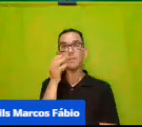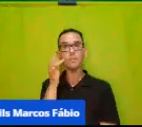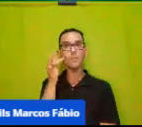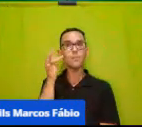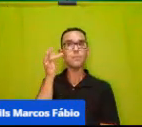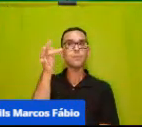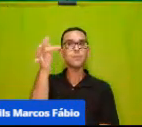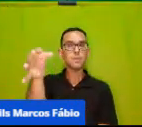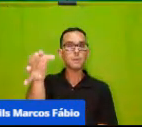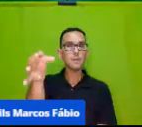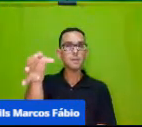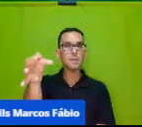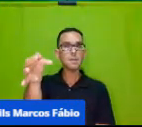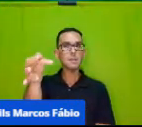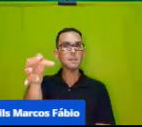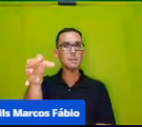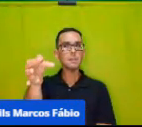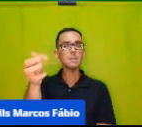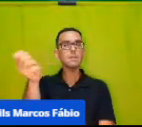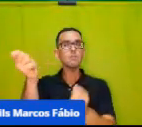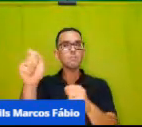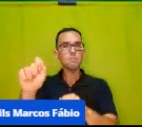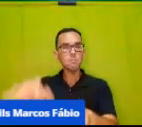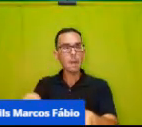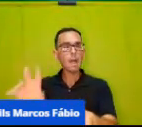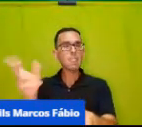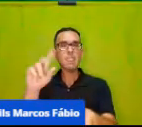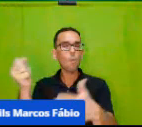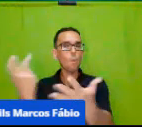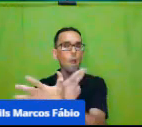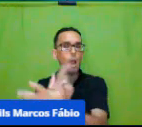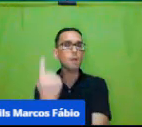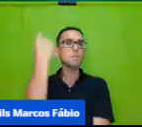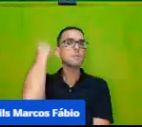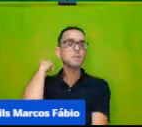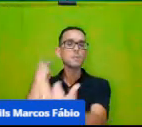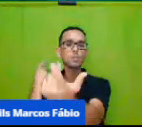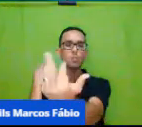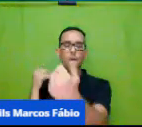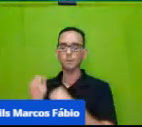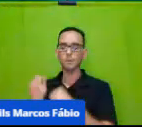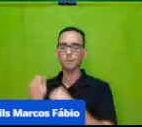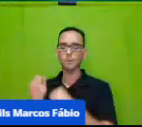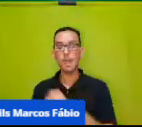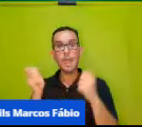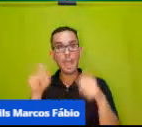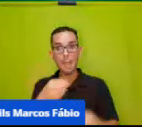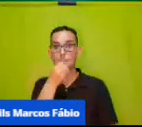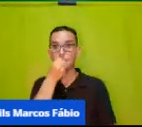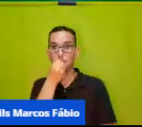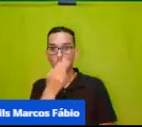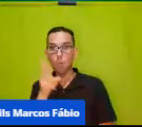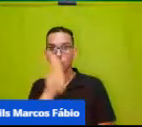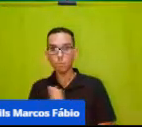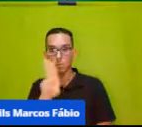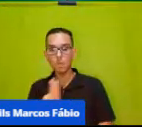ano passado. E, além disso, então, vem a questão de se construir um caderno base que fosse utilizado para que minimamente